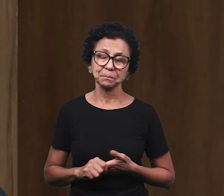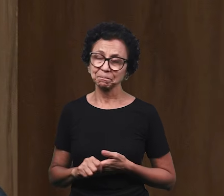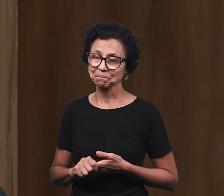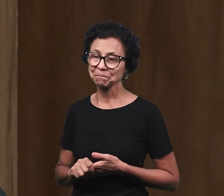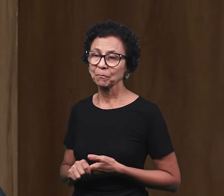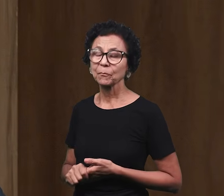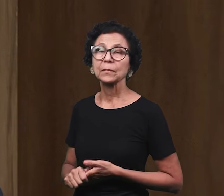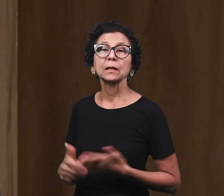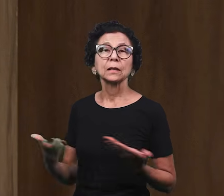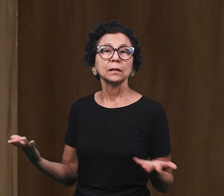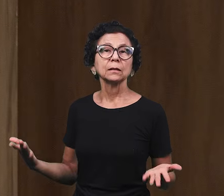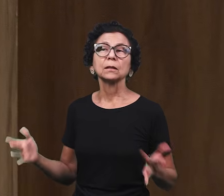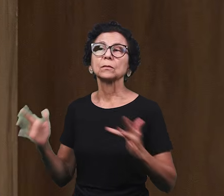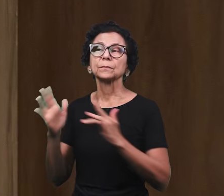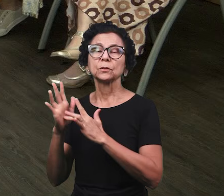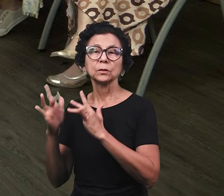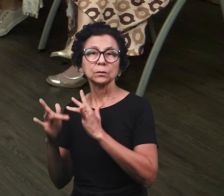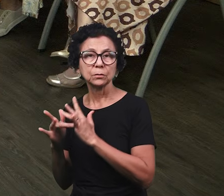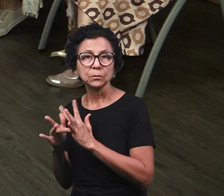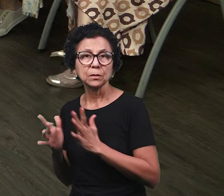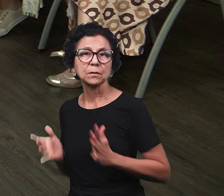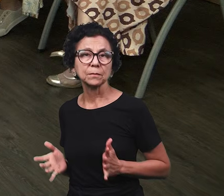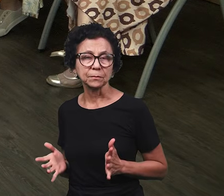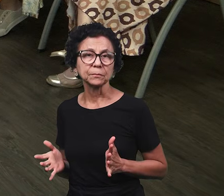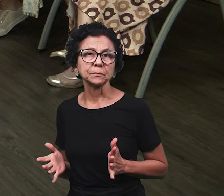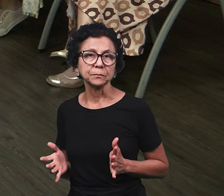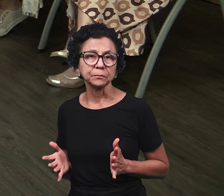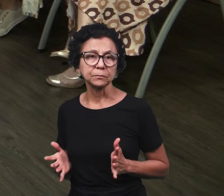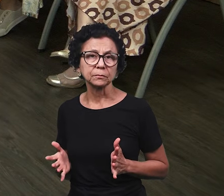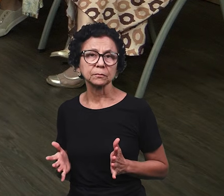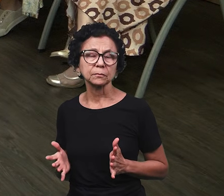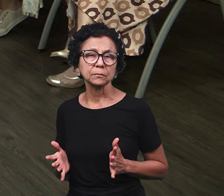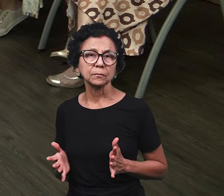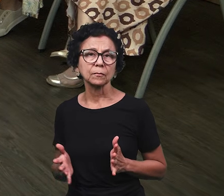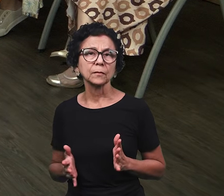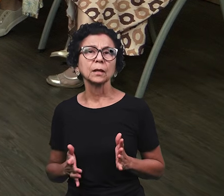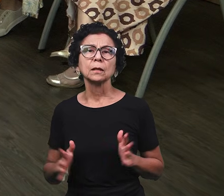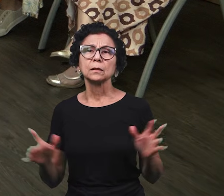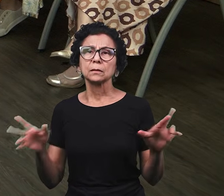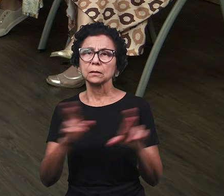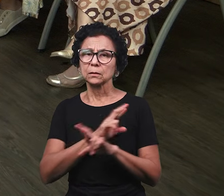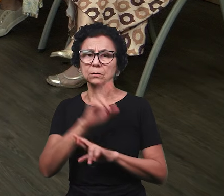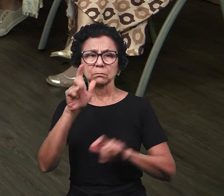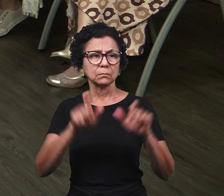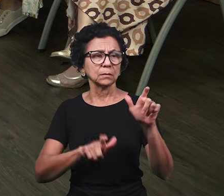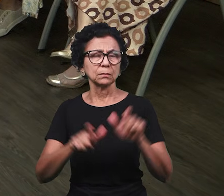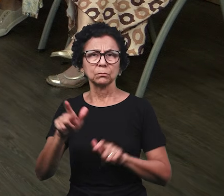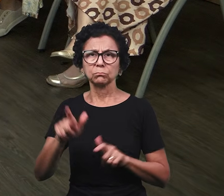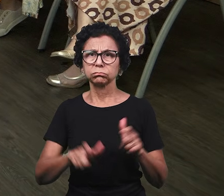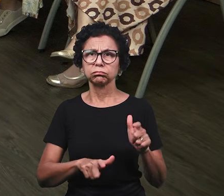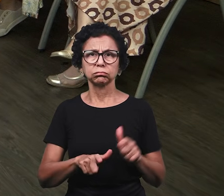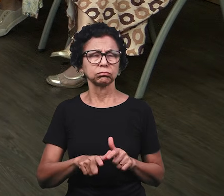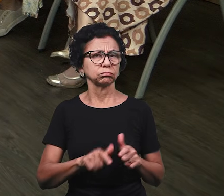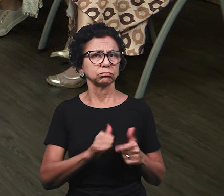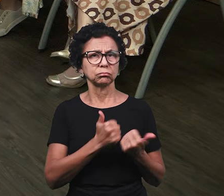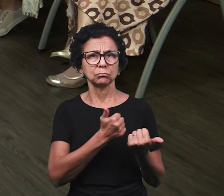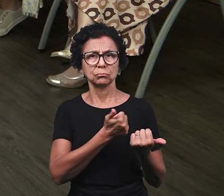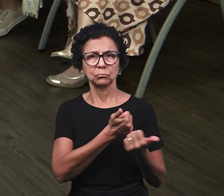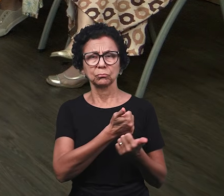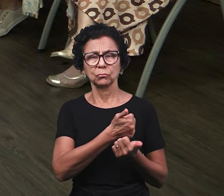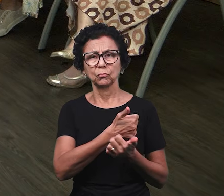também. Jesus, no seu ministério, ele relacionou com vários tipos de